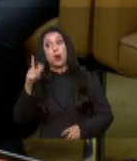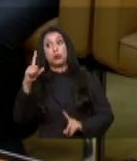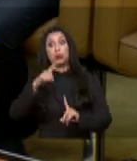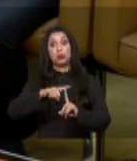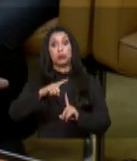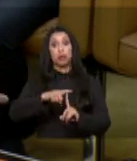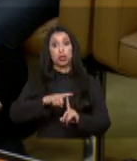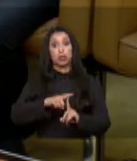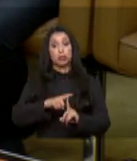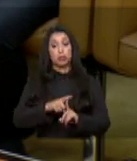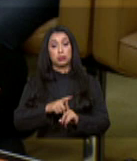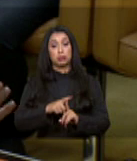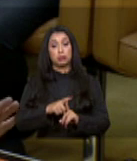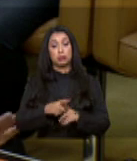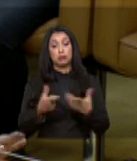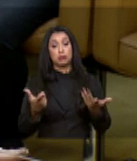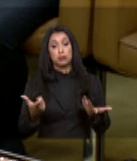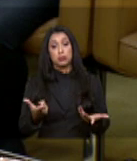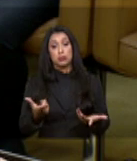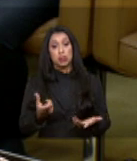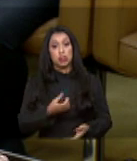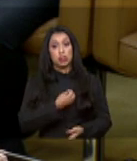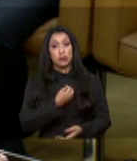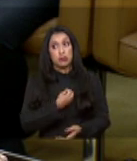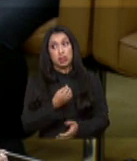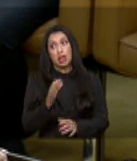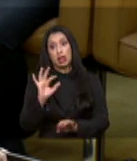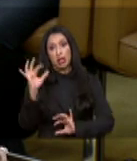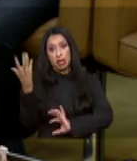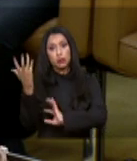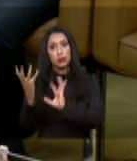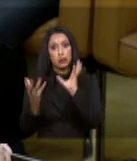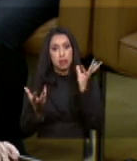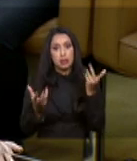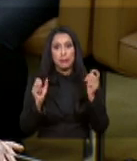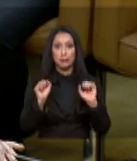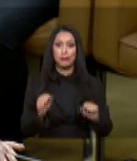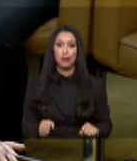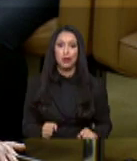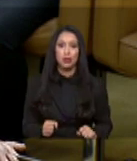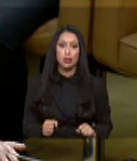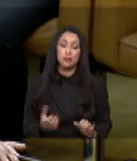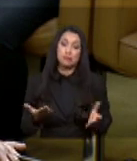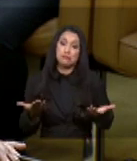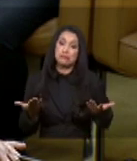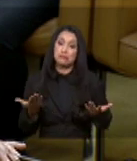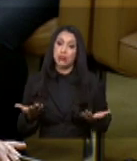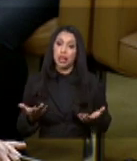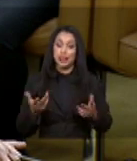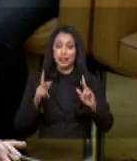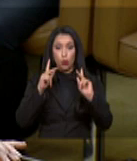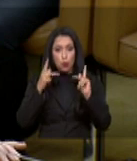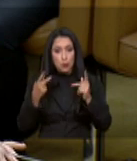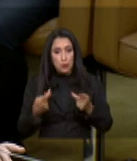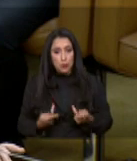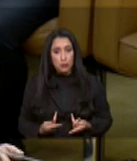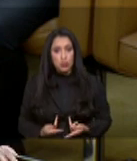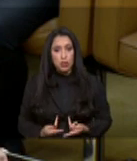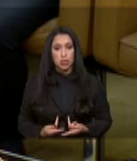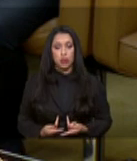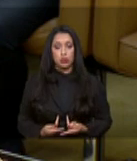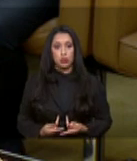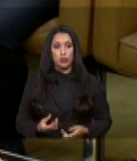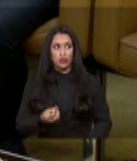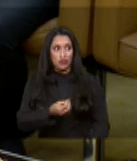de ser, porque a natureza tem esta capacidade, mas a